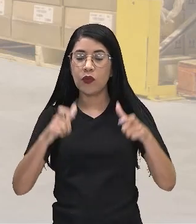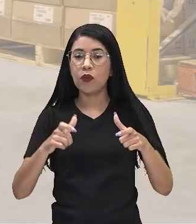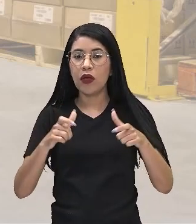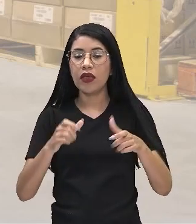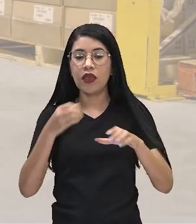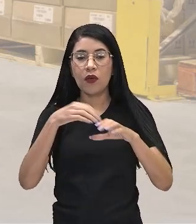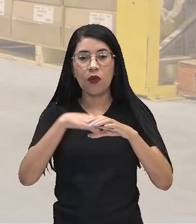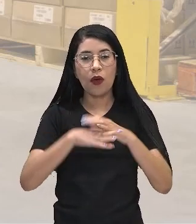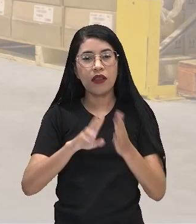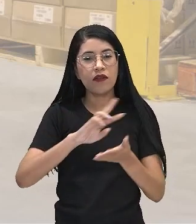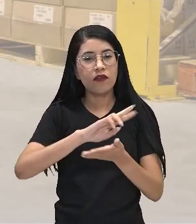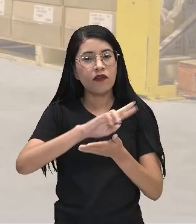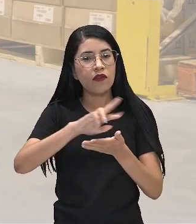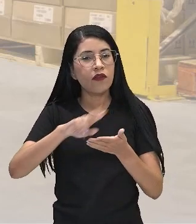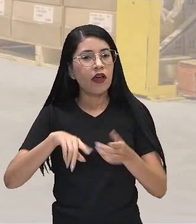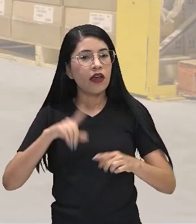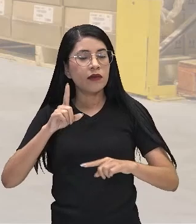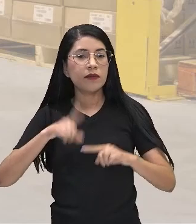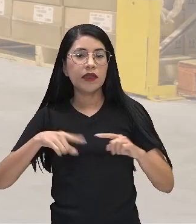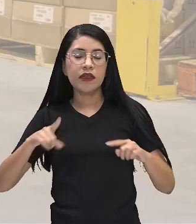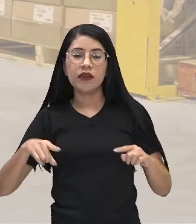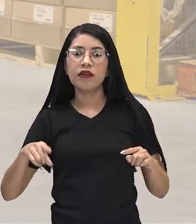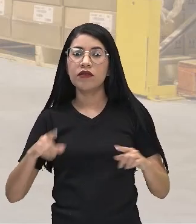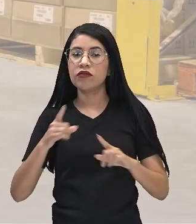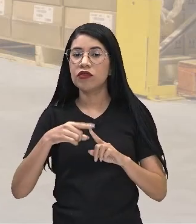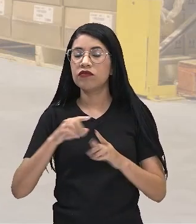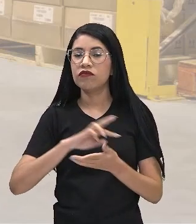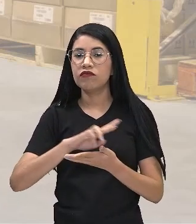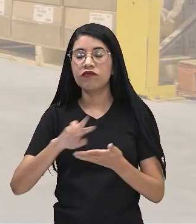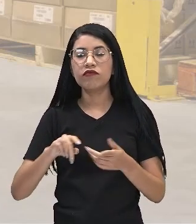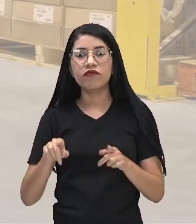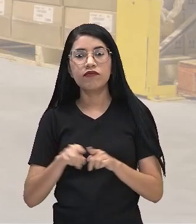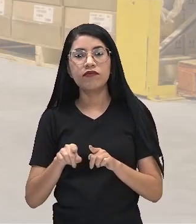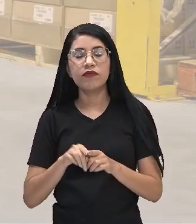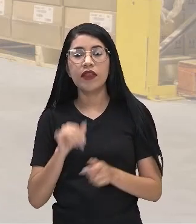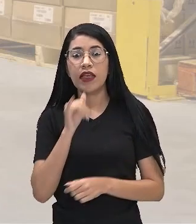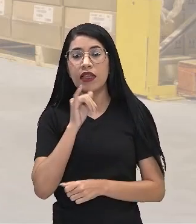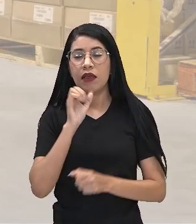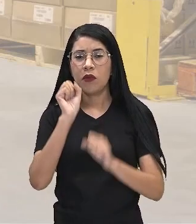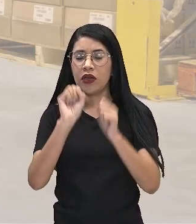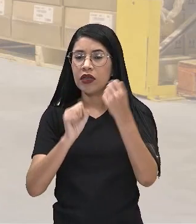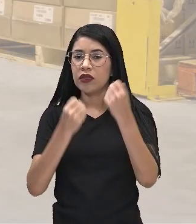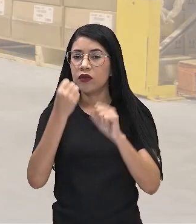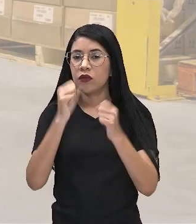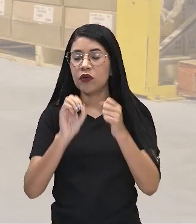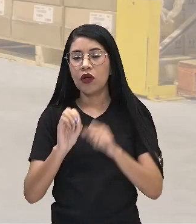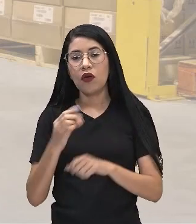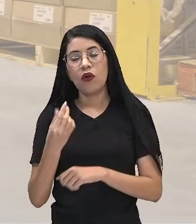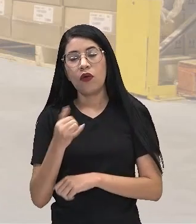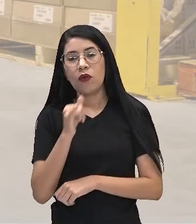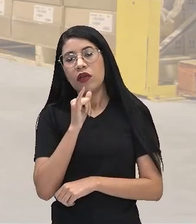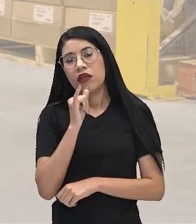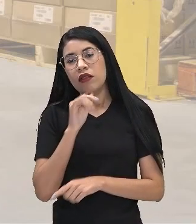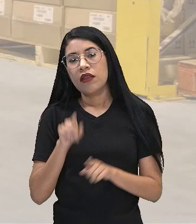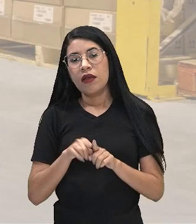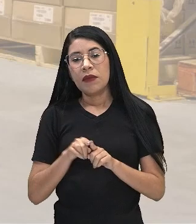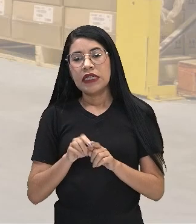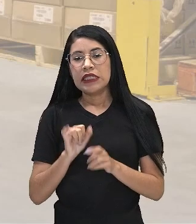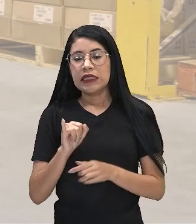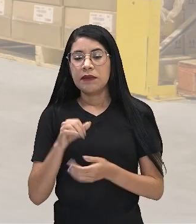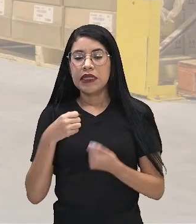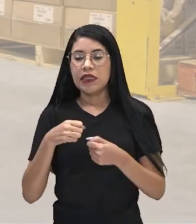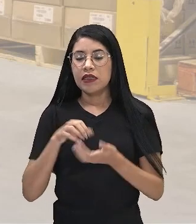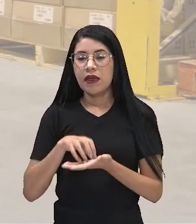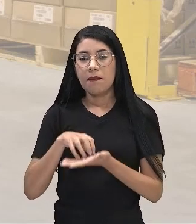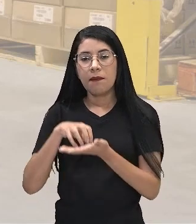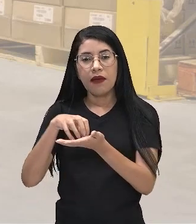grandes quantidades de mercadorias, né? Por exemplo, uma indústria ou algo que mexa com logística